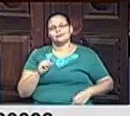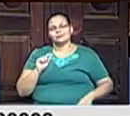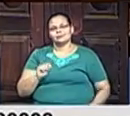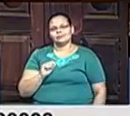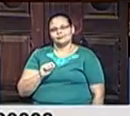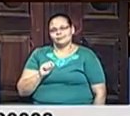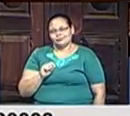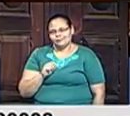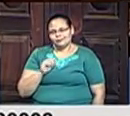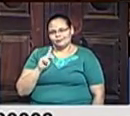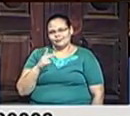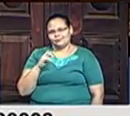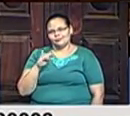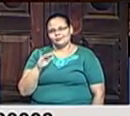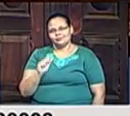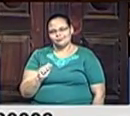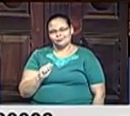eugenia.